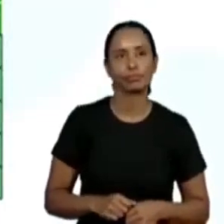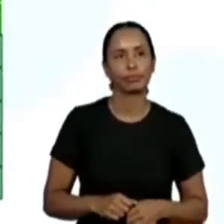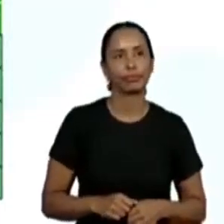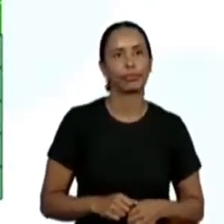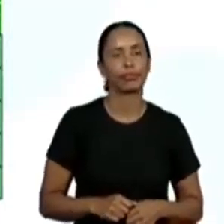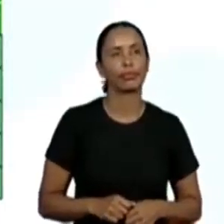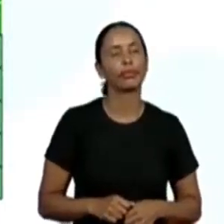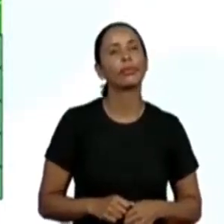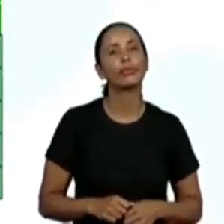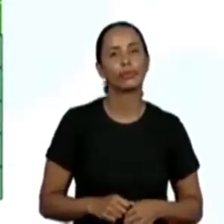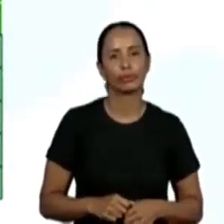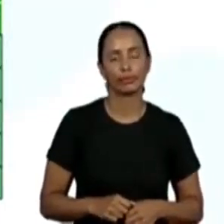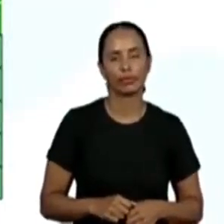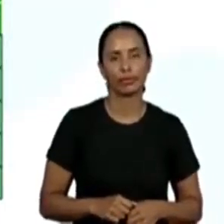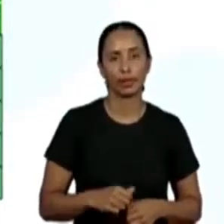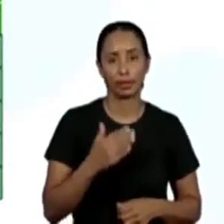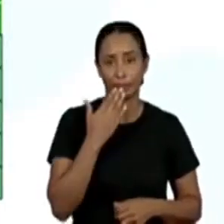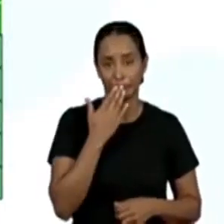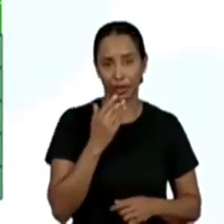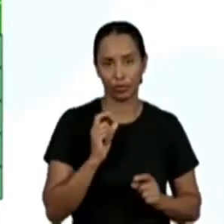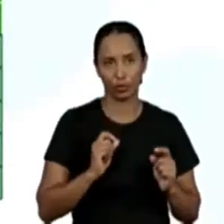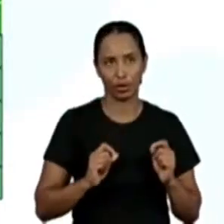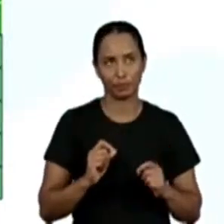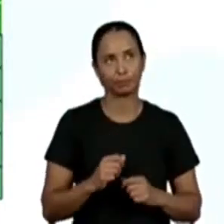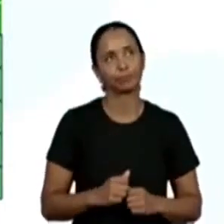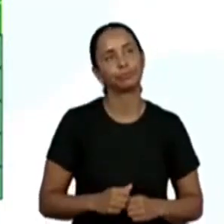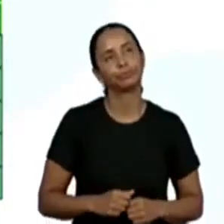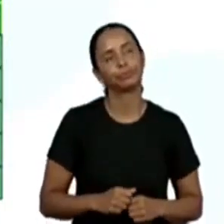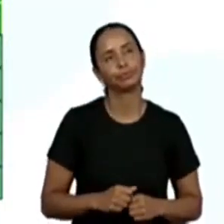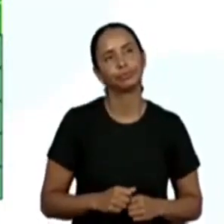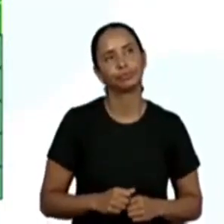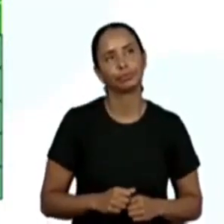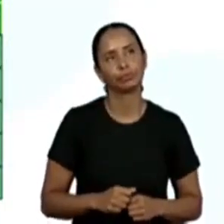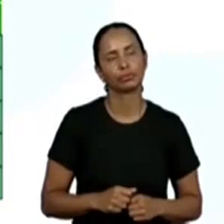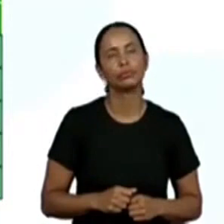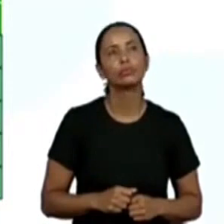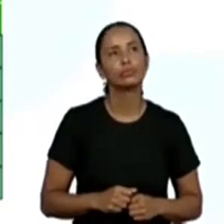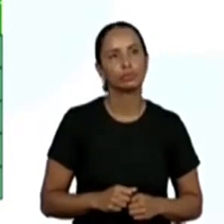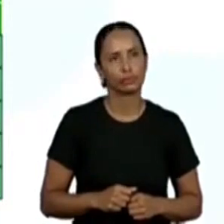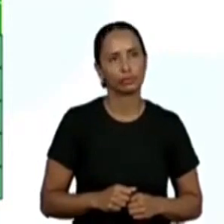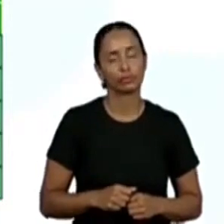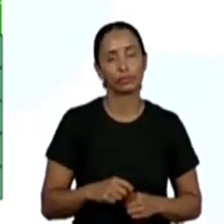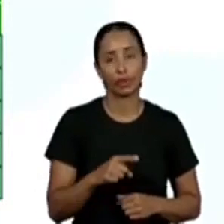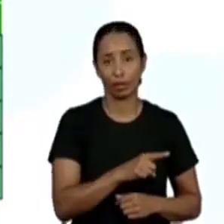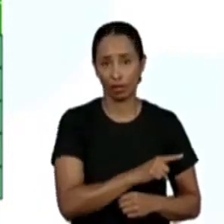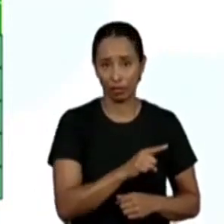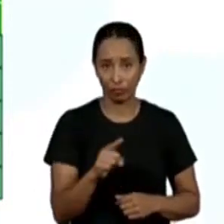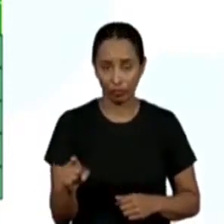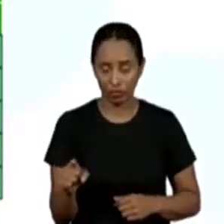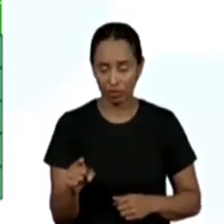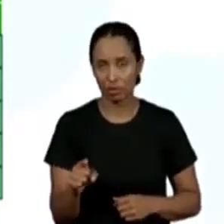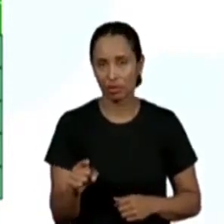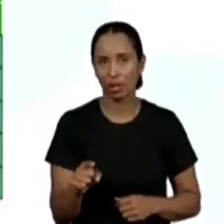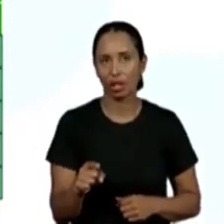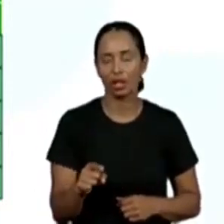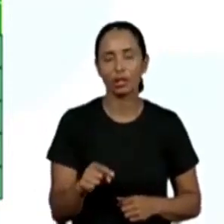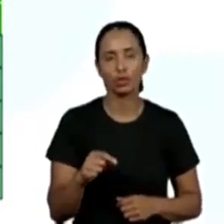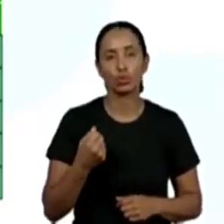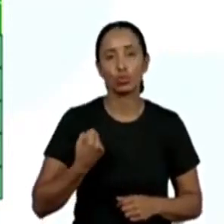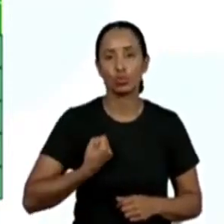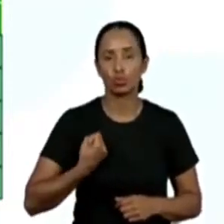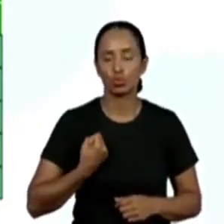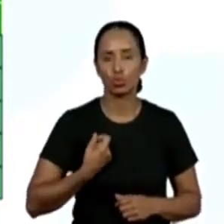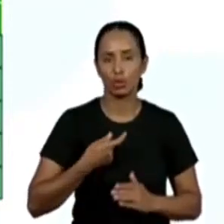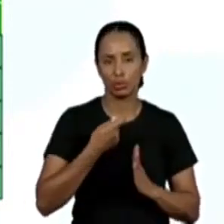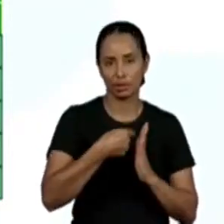identificar, ele pede o seguinte. Ele pede só para escrever, né? Então escreva o valor, no caso, relativo